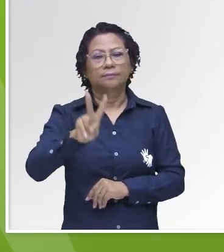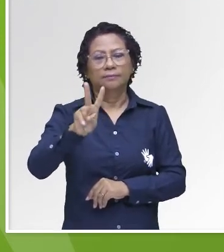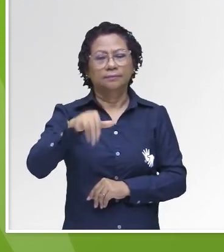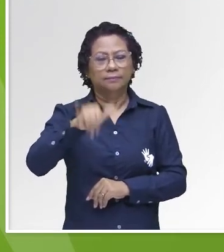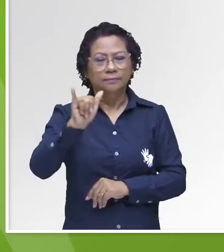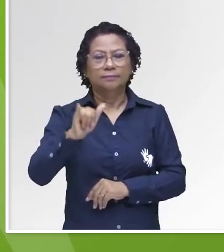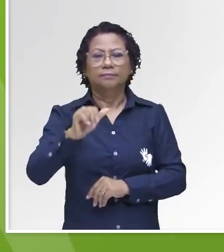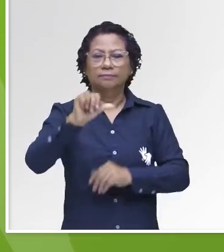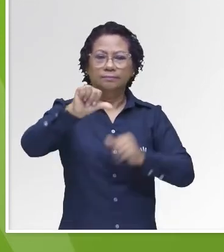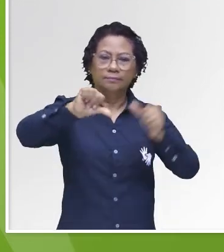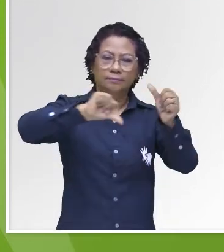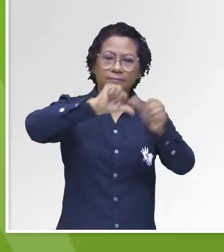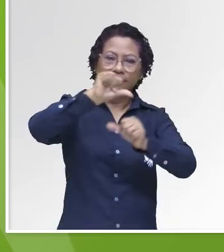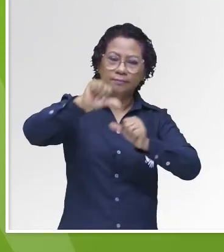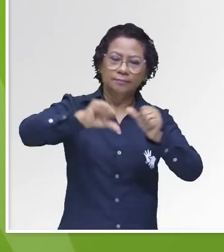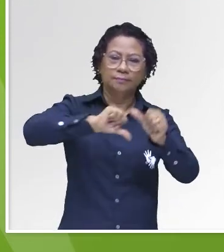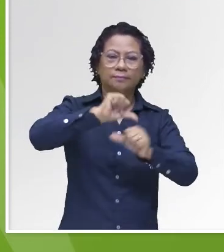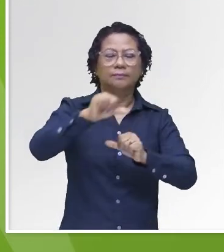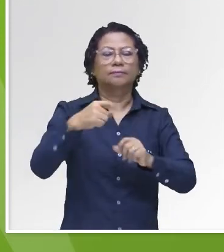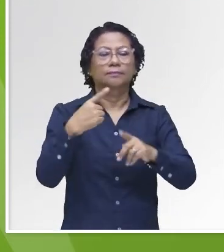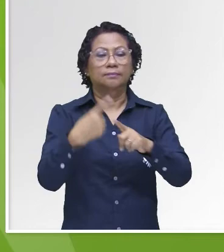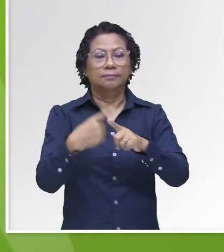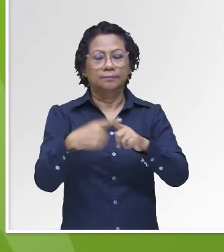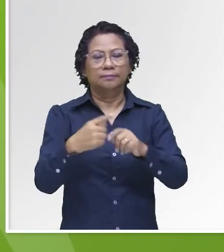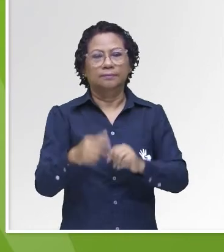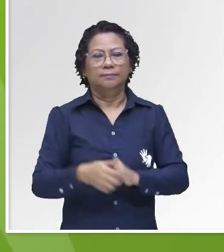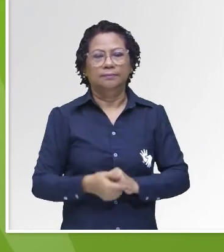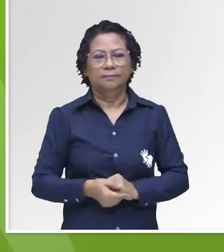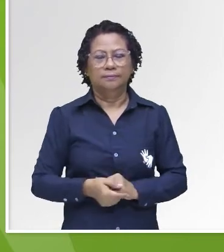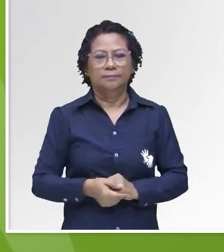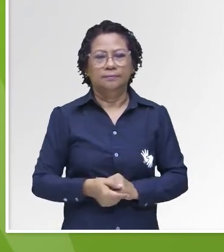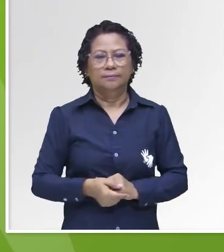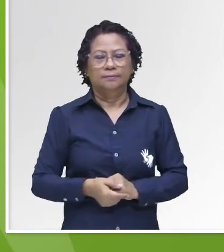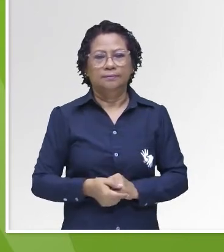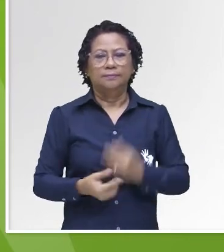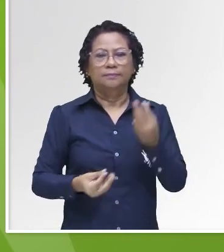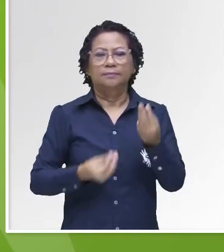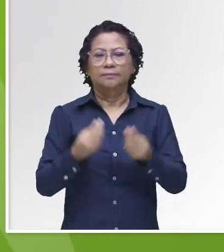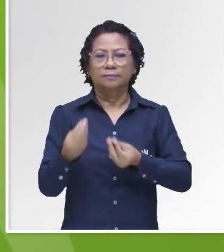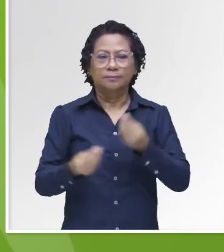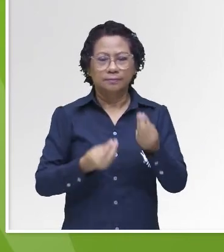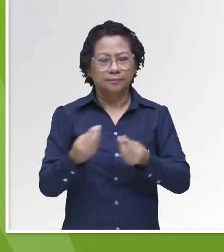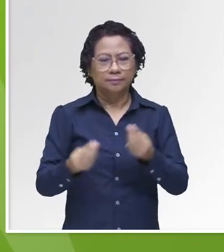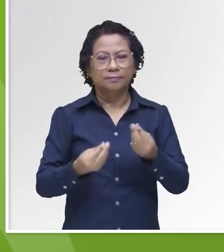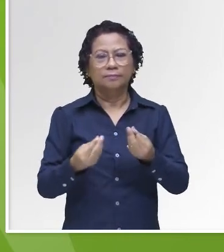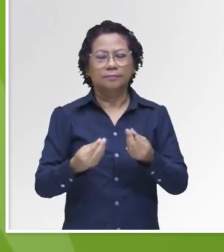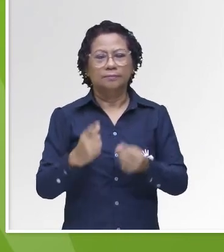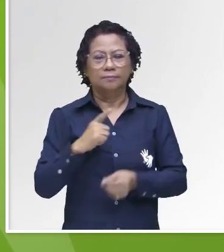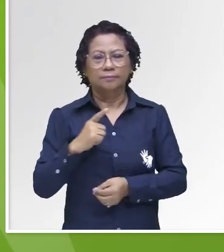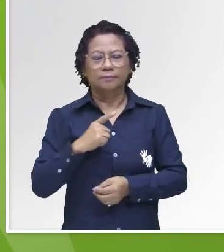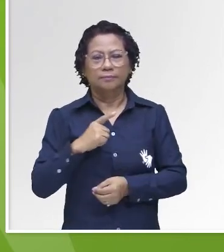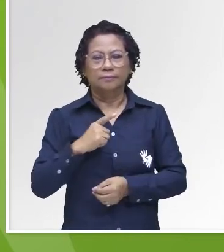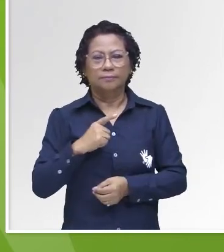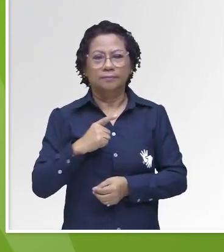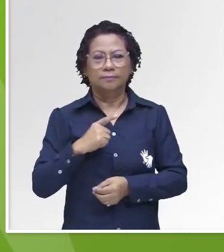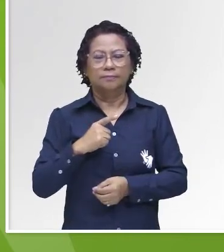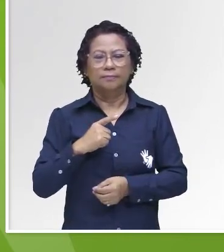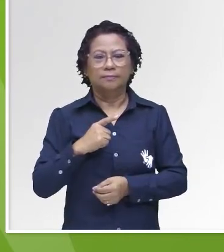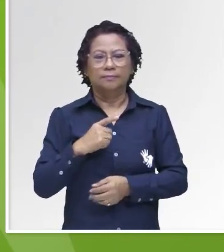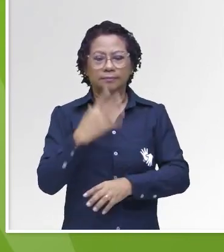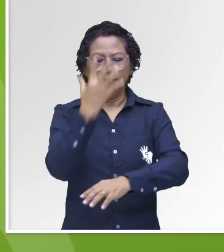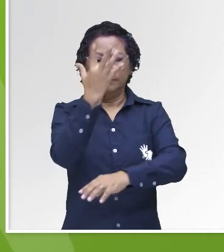velocidade muda. Por quê? Porque aqui, olha, o corpo está sob a ação da aceleração da gravidade. E